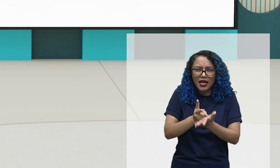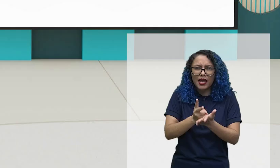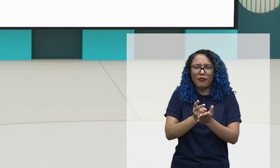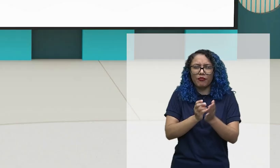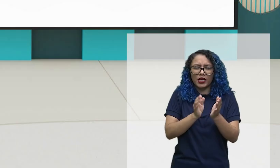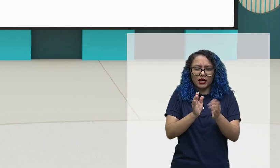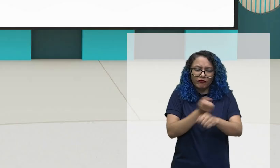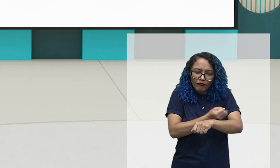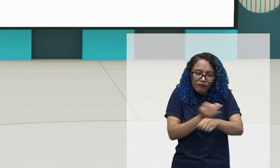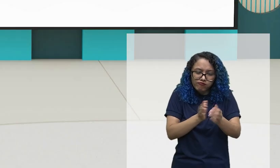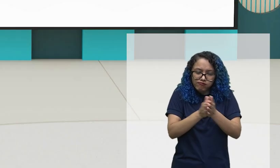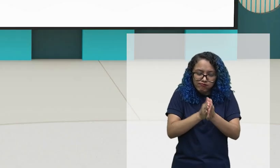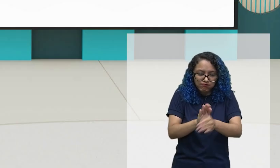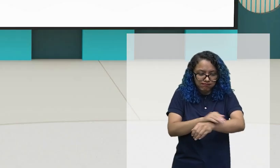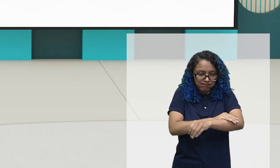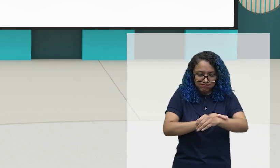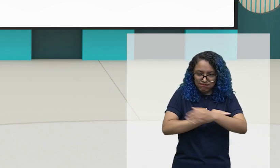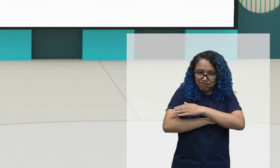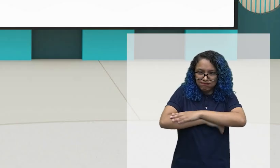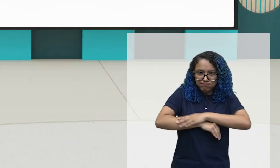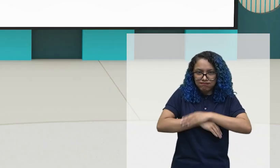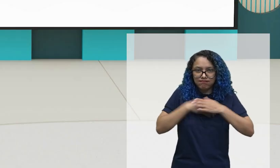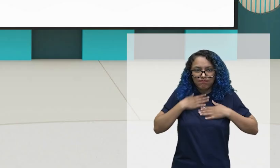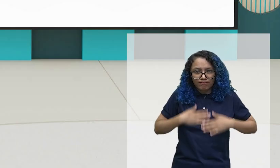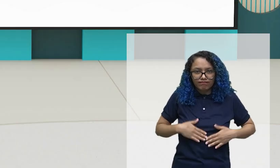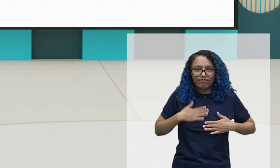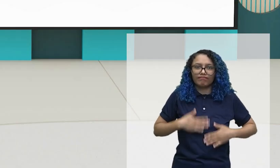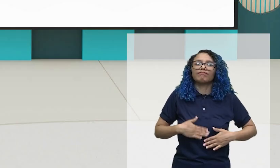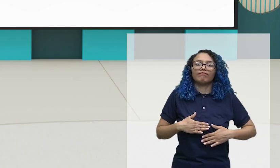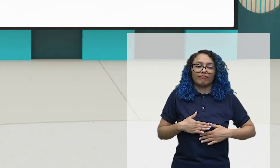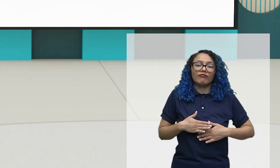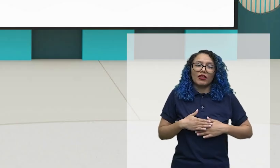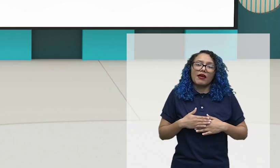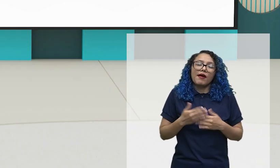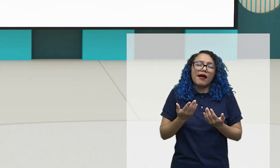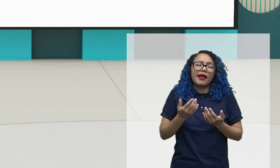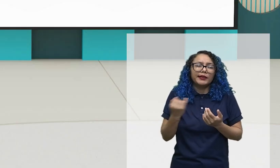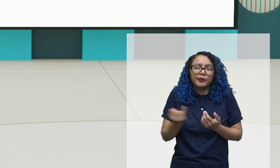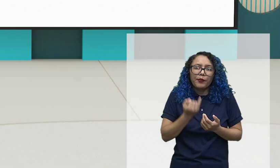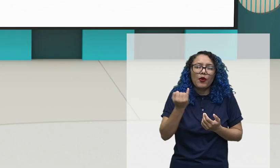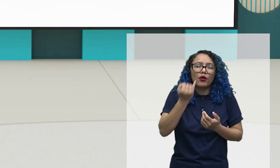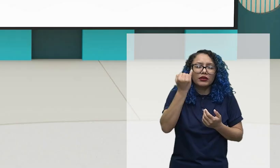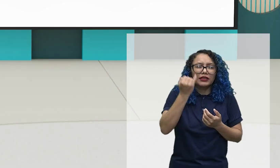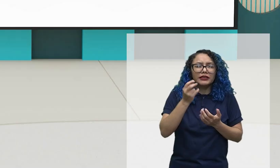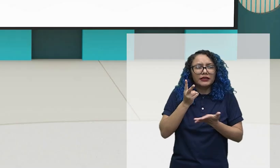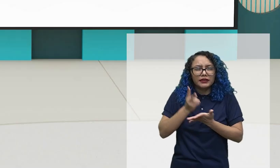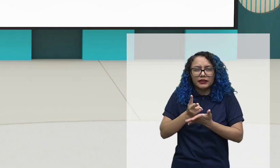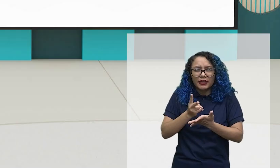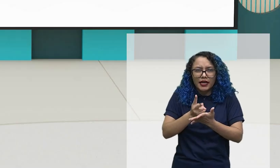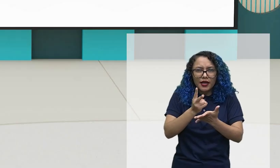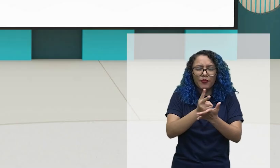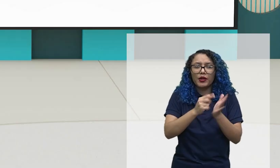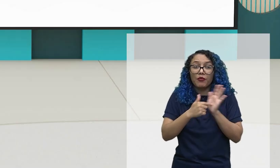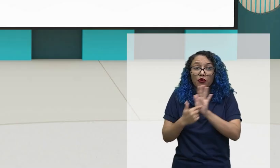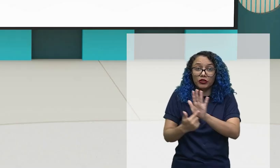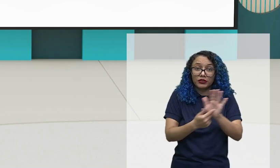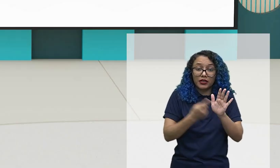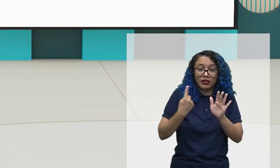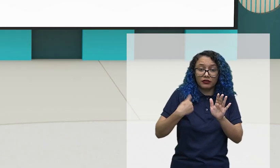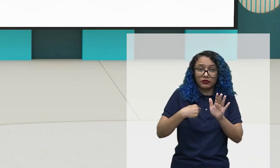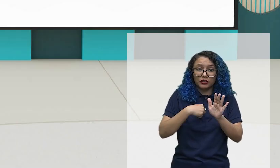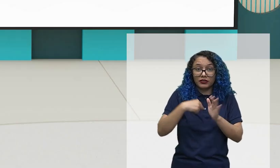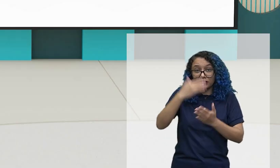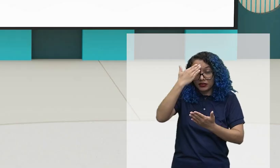por que tomo banho de erva. Então, a gente passa a perceber como é importante estar resgatando as